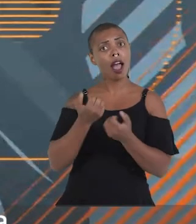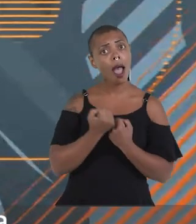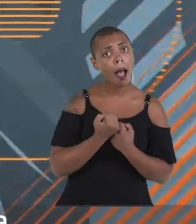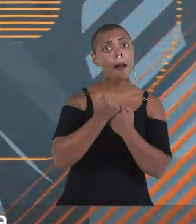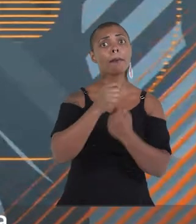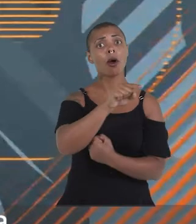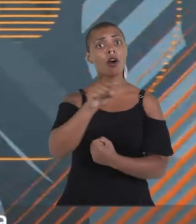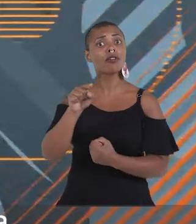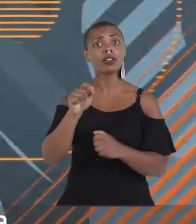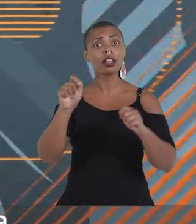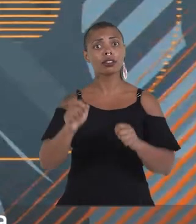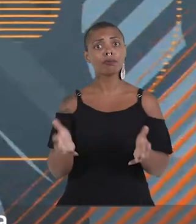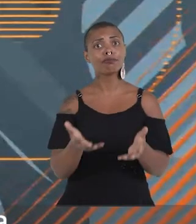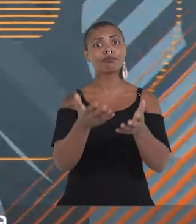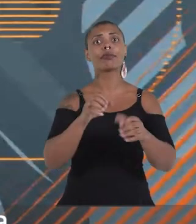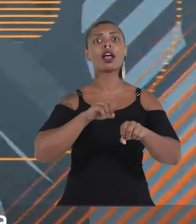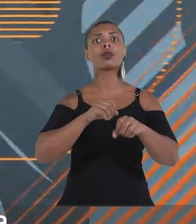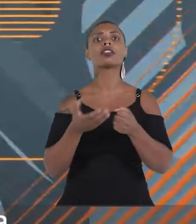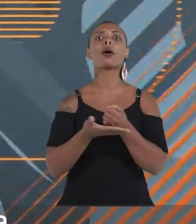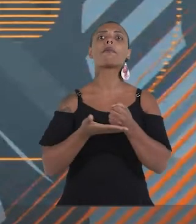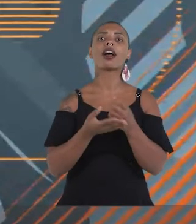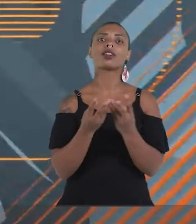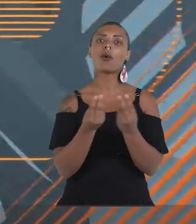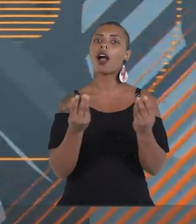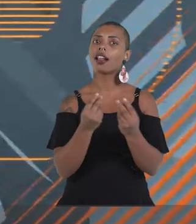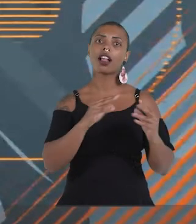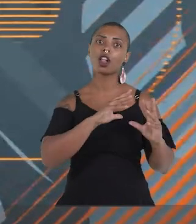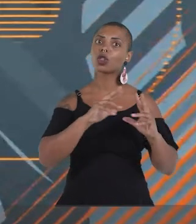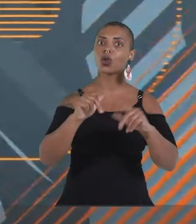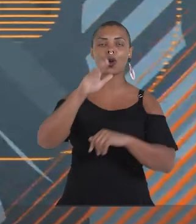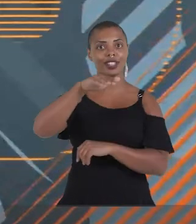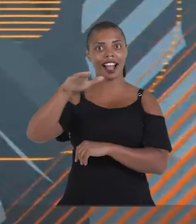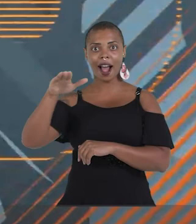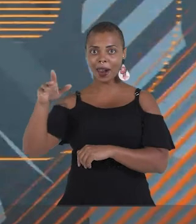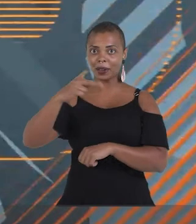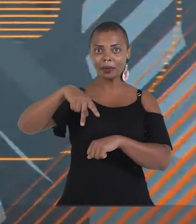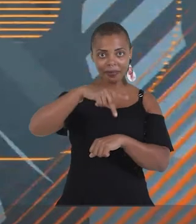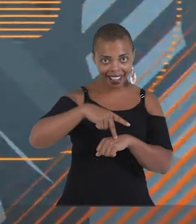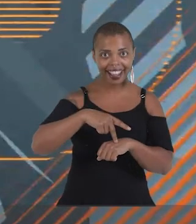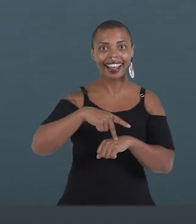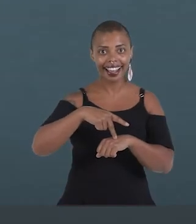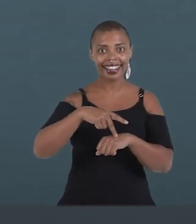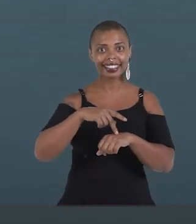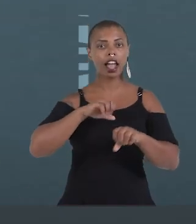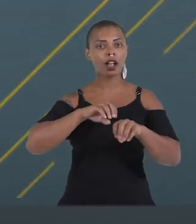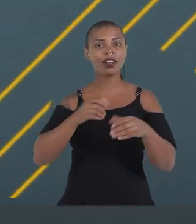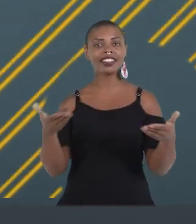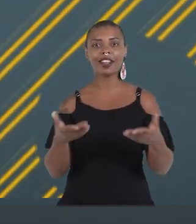Queremos apoiá-los em prol de uma educação básica de qualidade para todos os alunos e alunas do país.